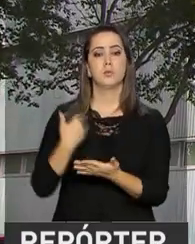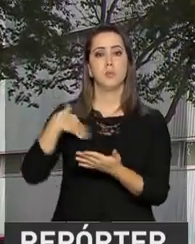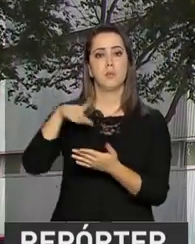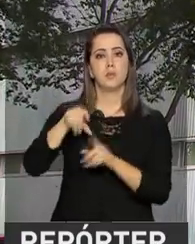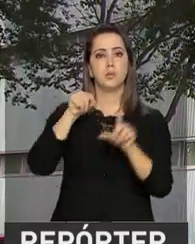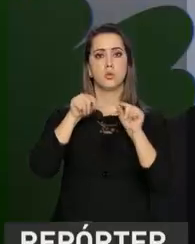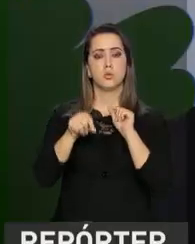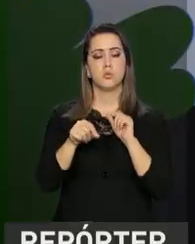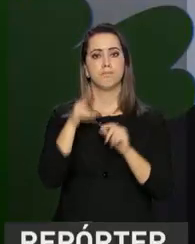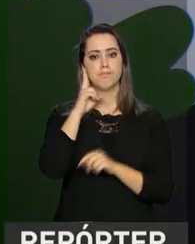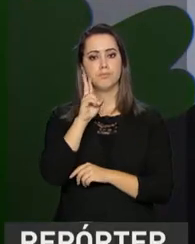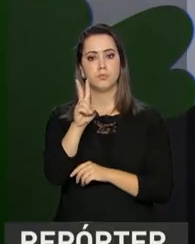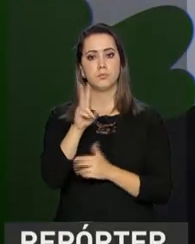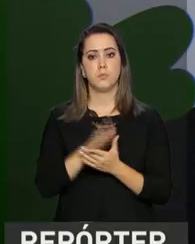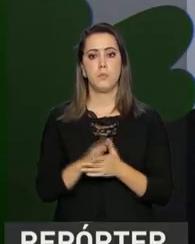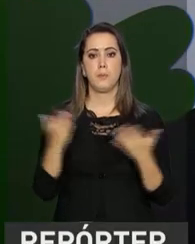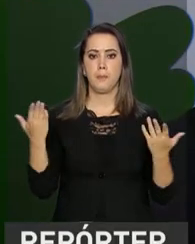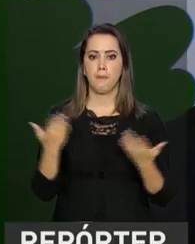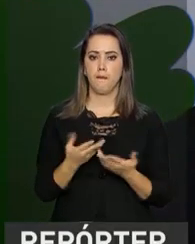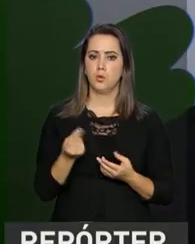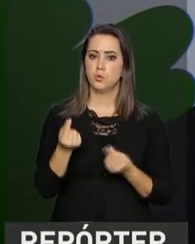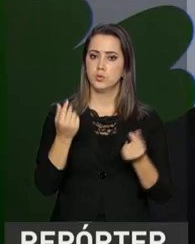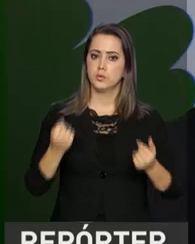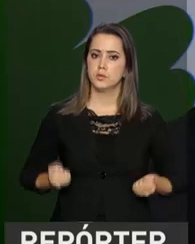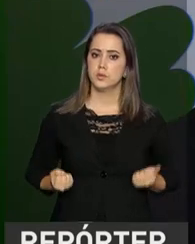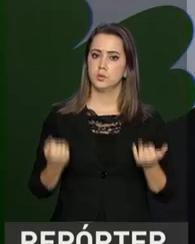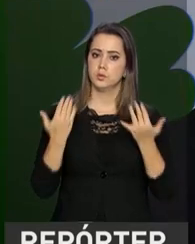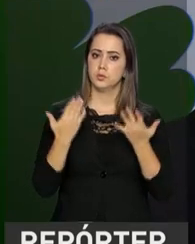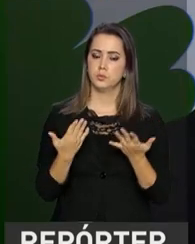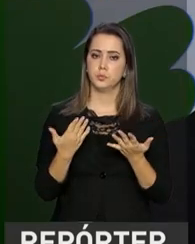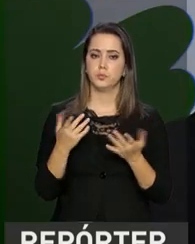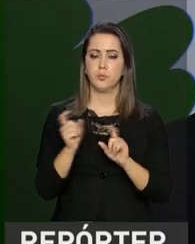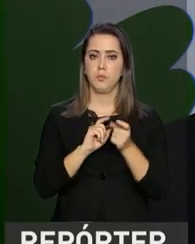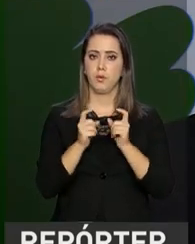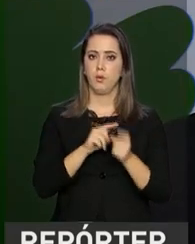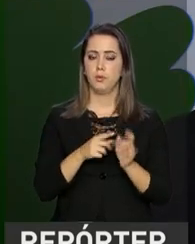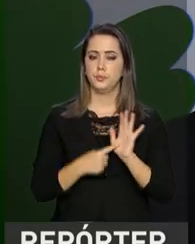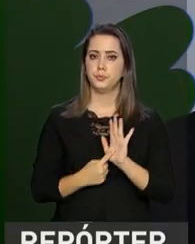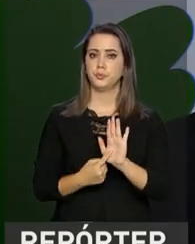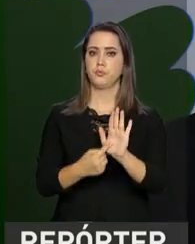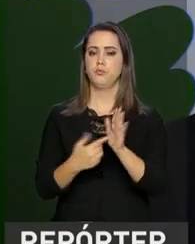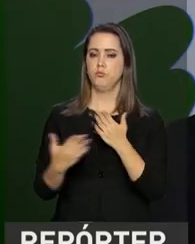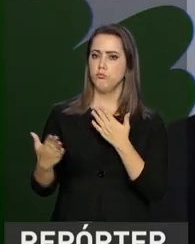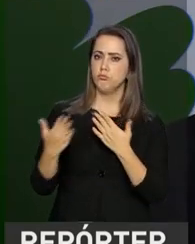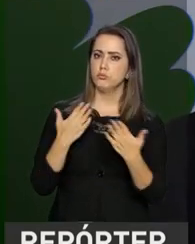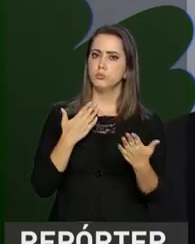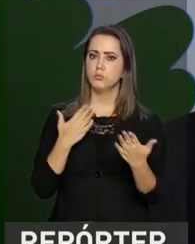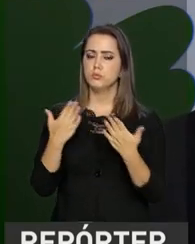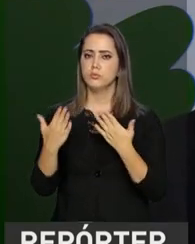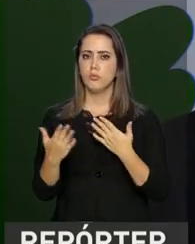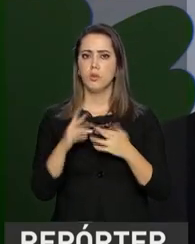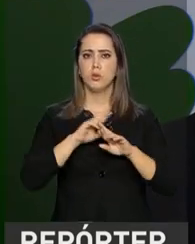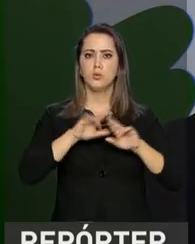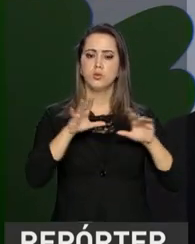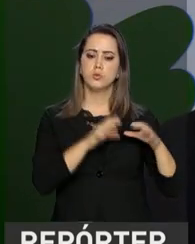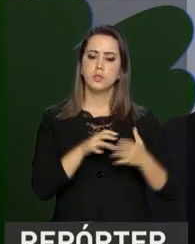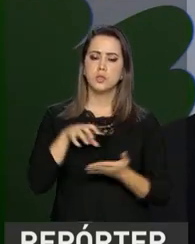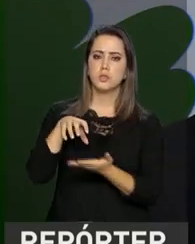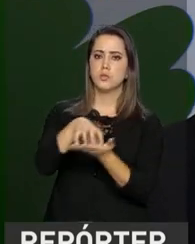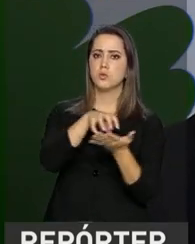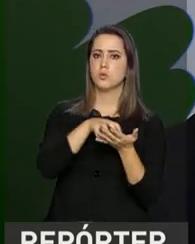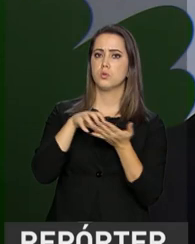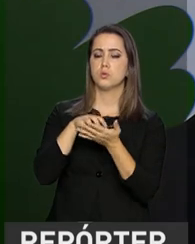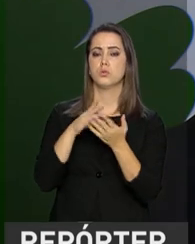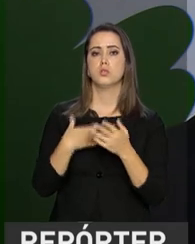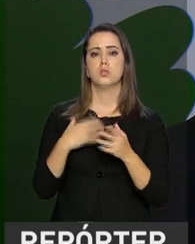de análise portal de custeio administrativo e lhe oferece uma visão comparativa entre diferentes órgãos a